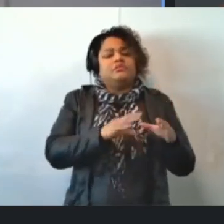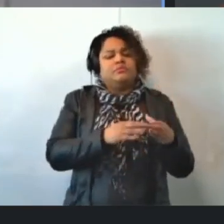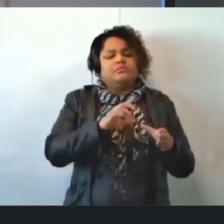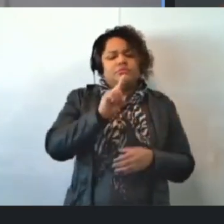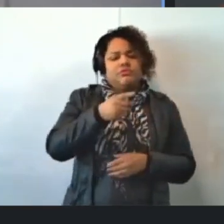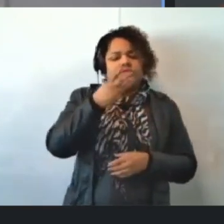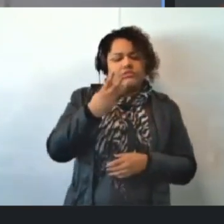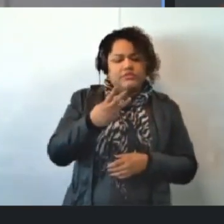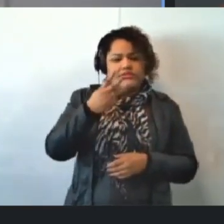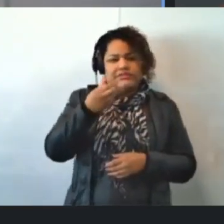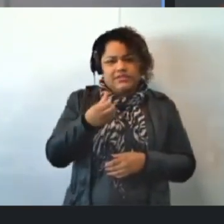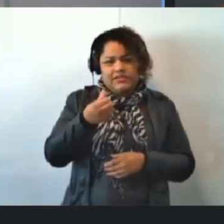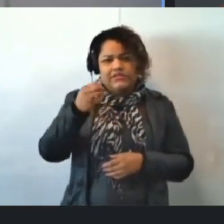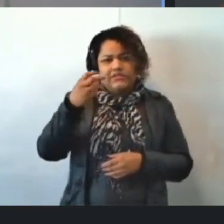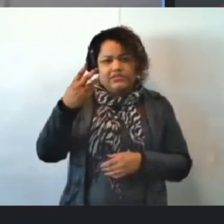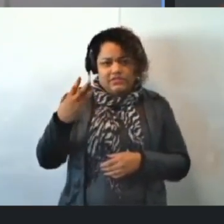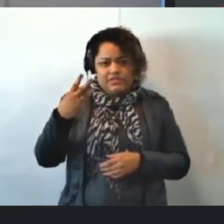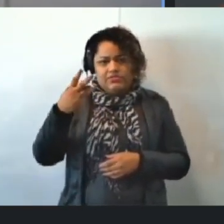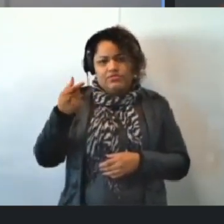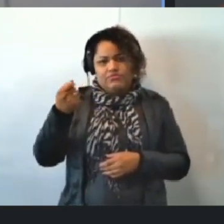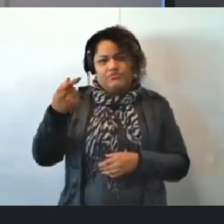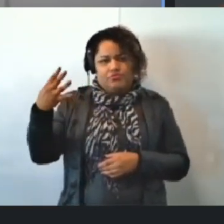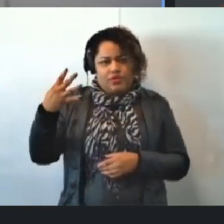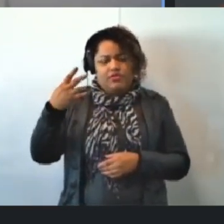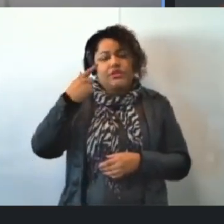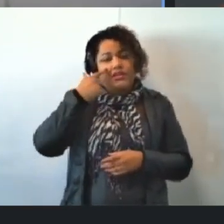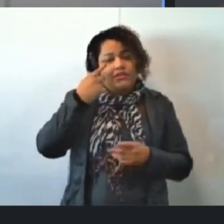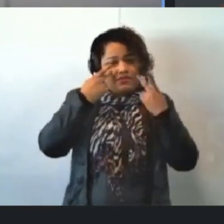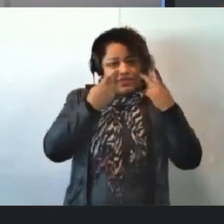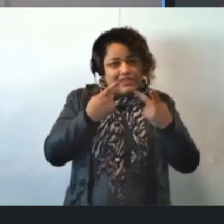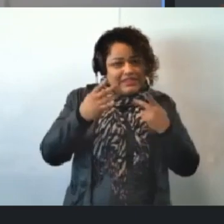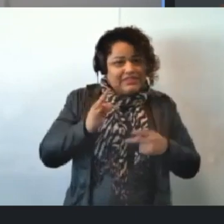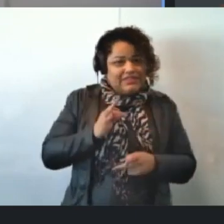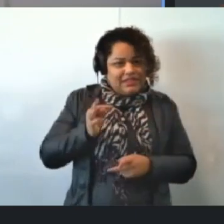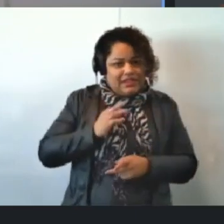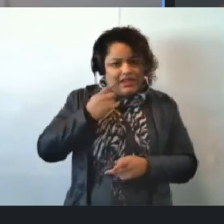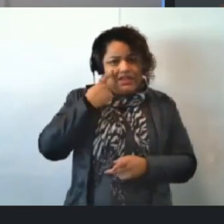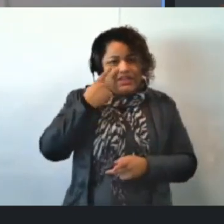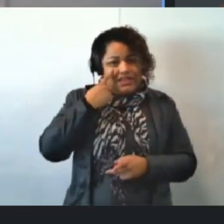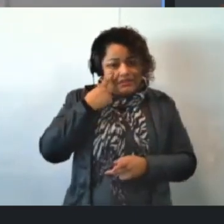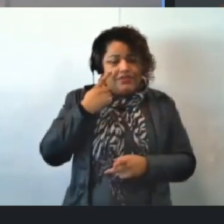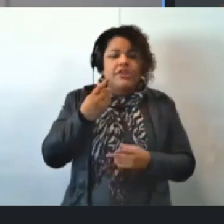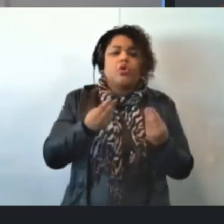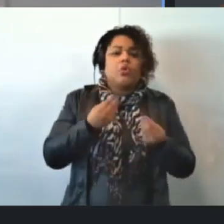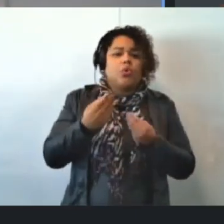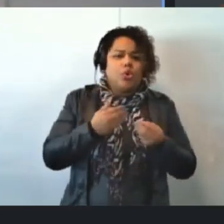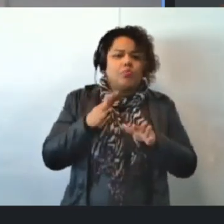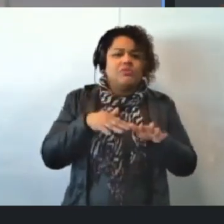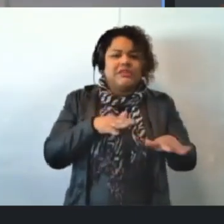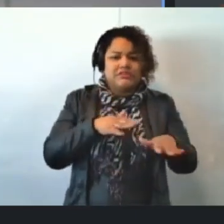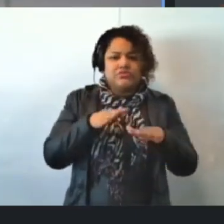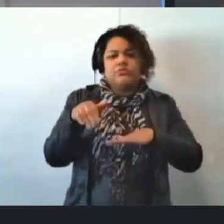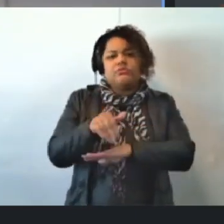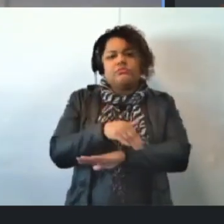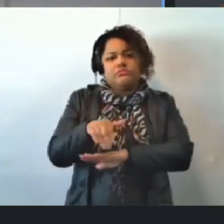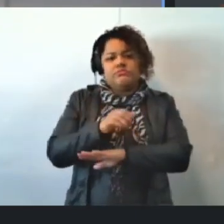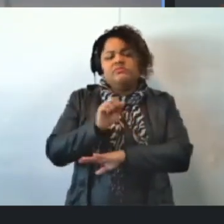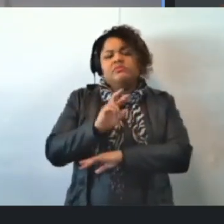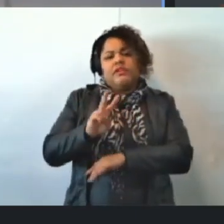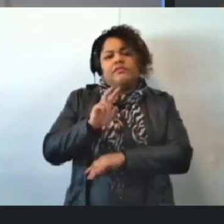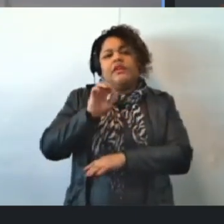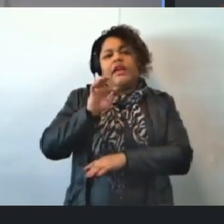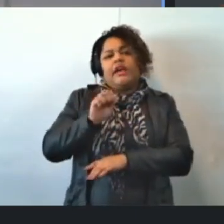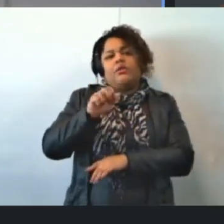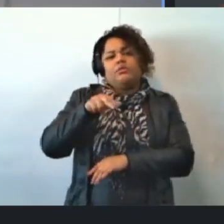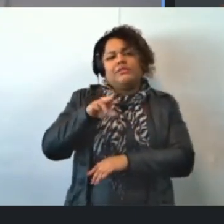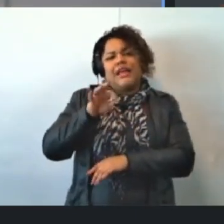técnica. Avaliar de perto as condições atuais da via e do trânsito da Avenida Altamiro Avelino Soares, altura da esquina com a rua